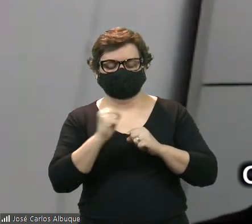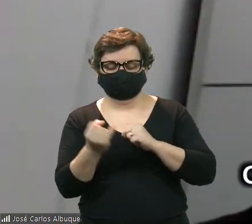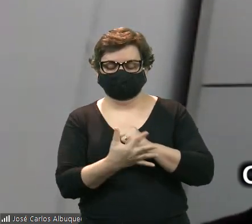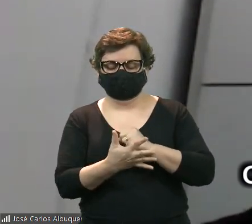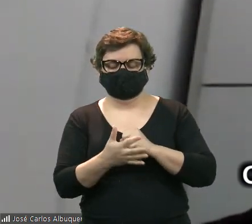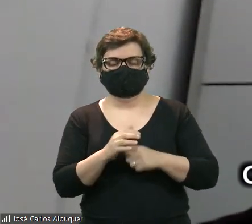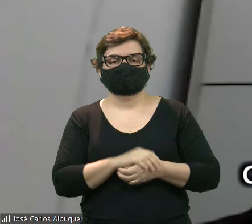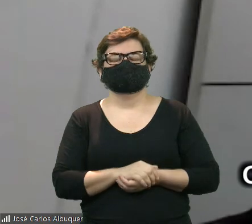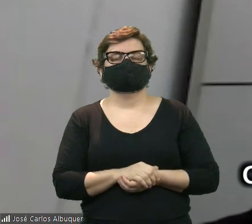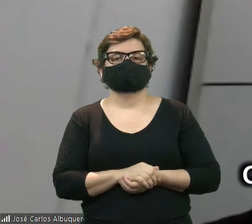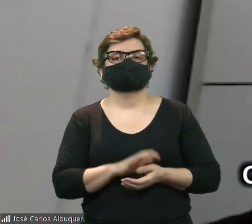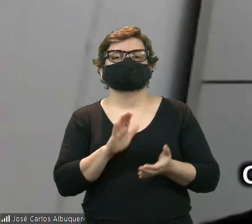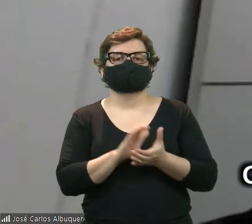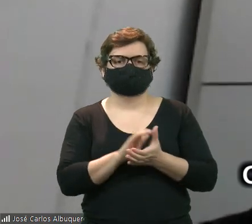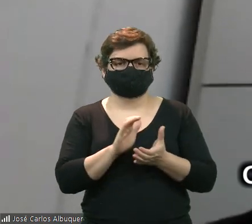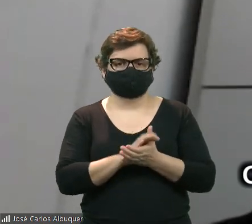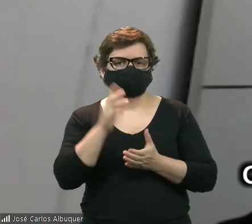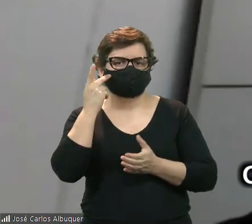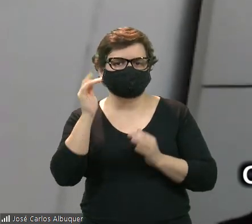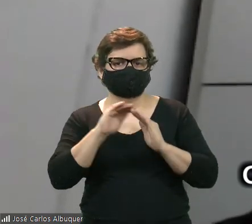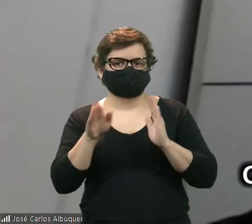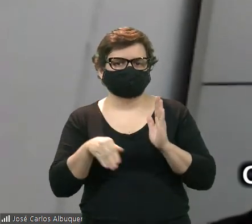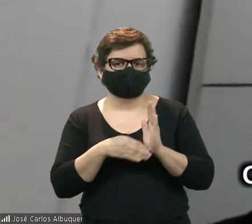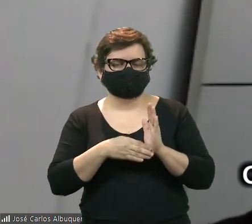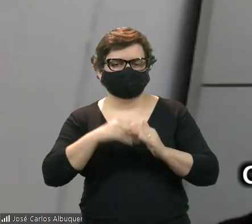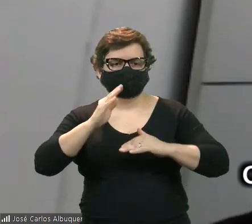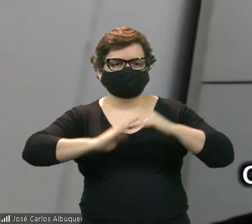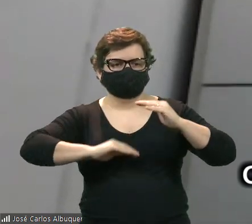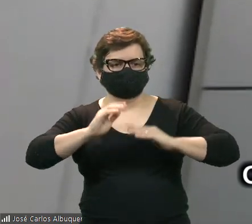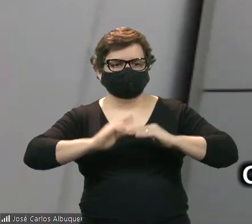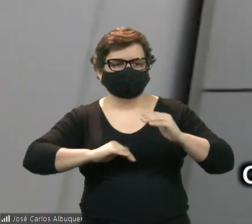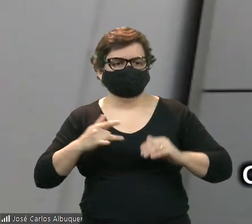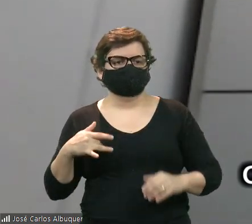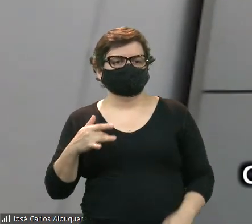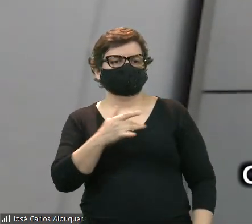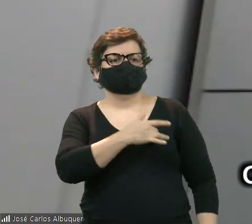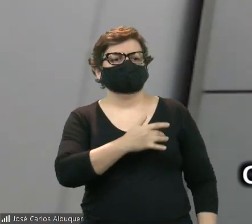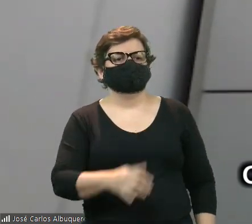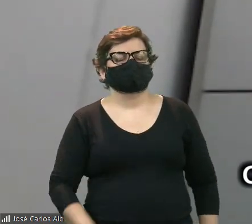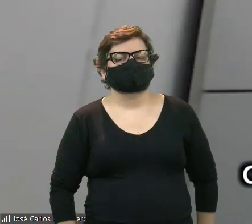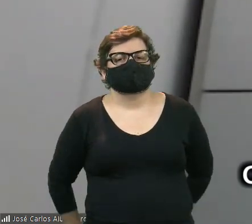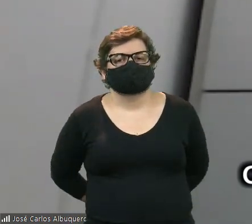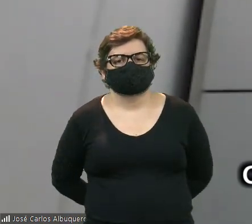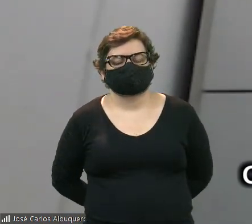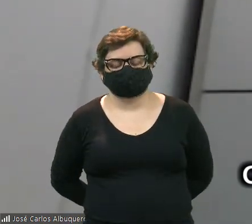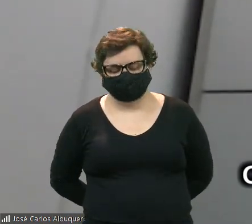aí o meu parabéns a todos os profissionais da área da saúde.